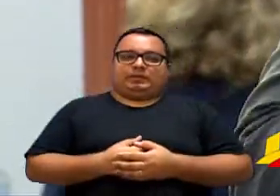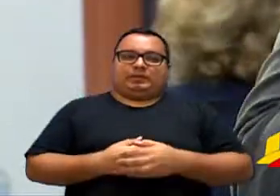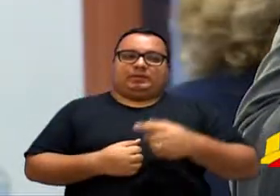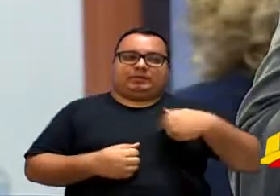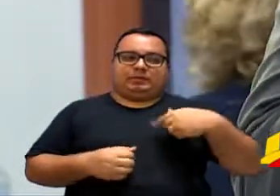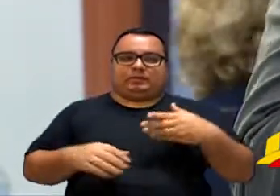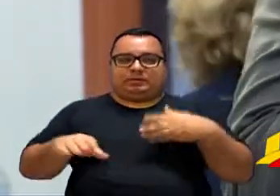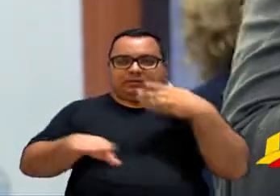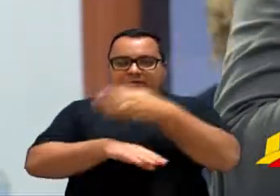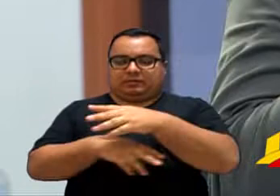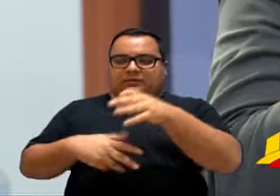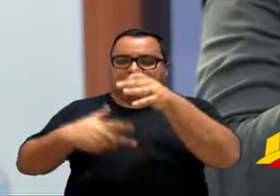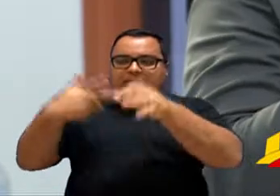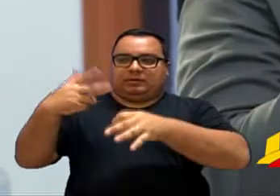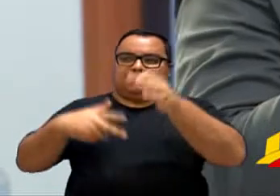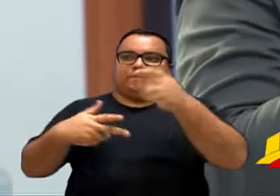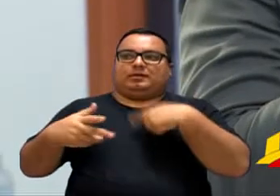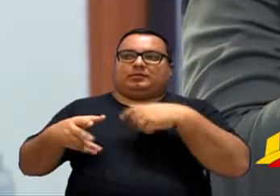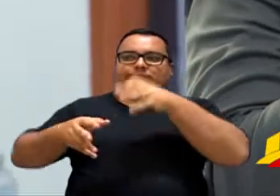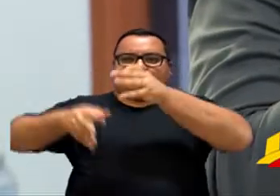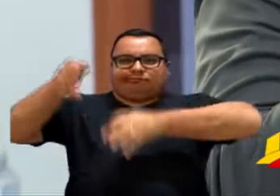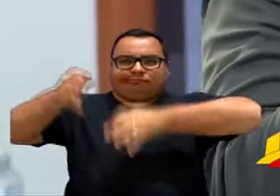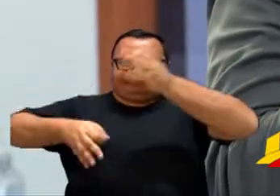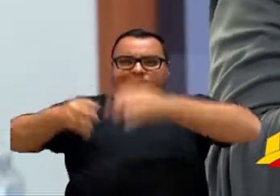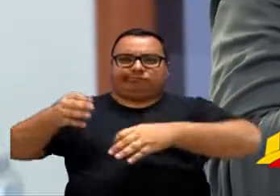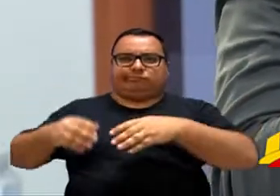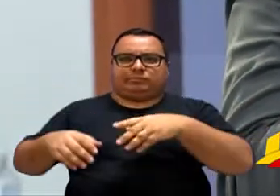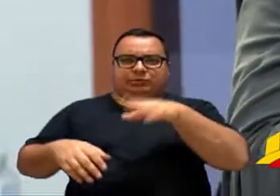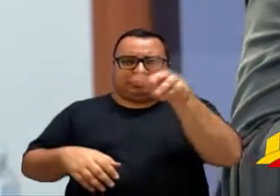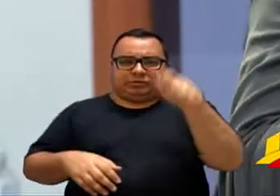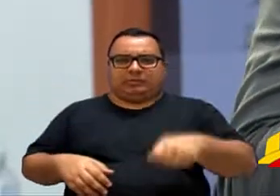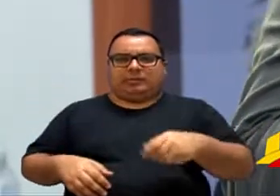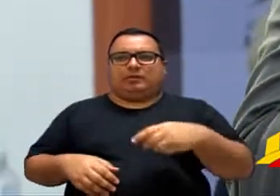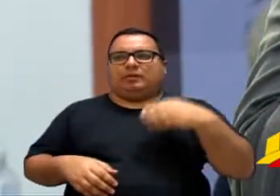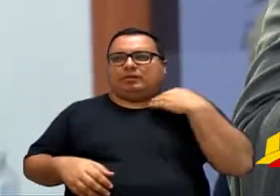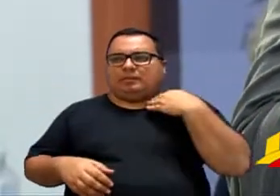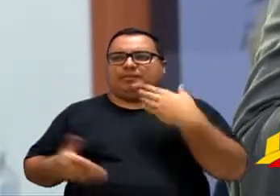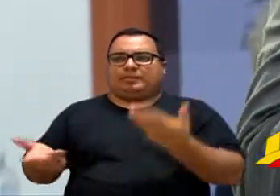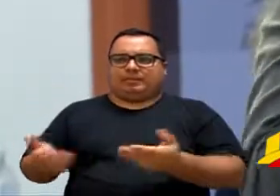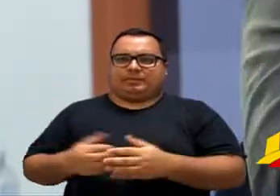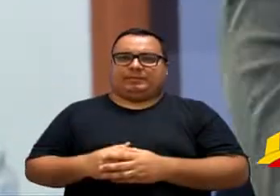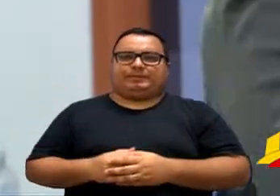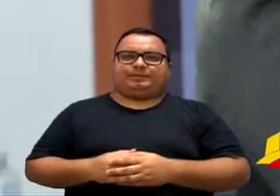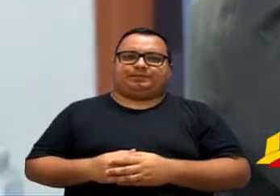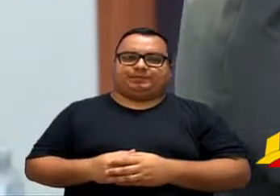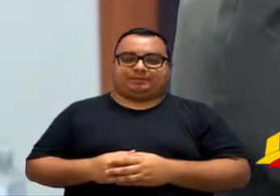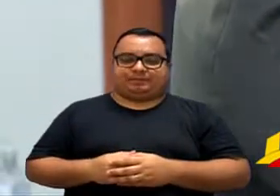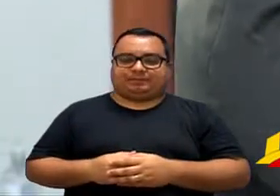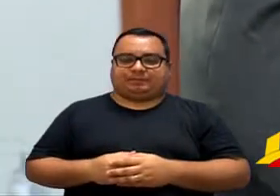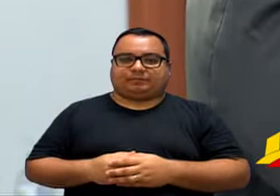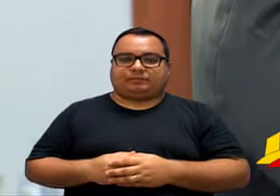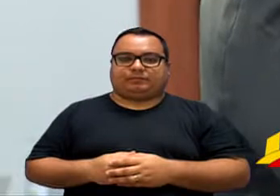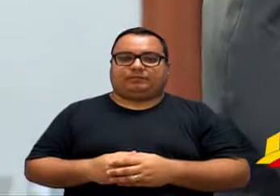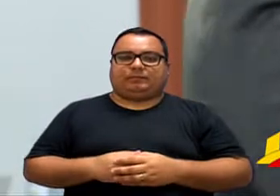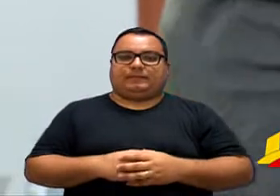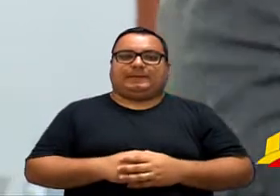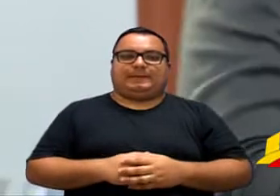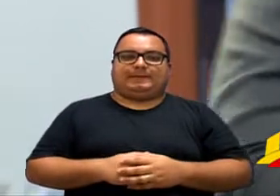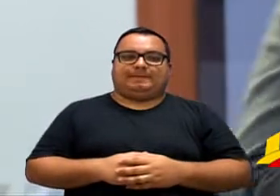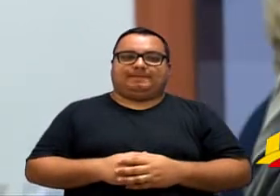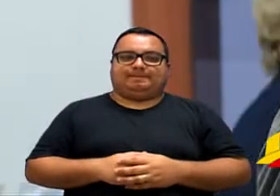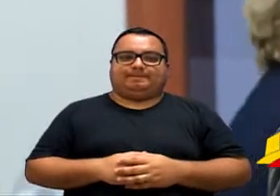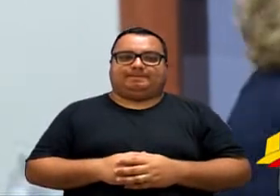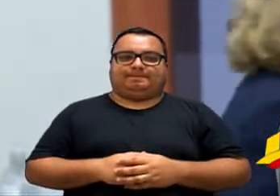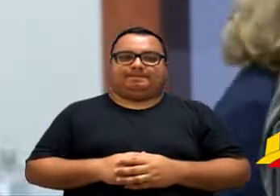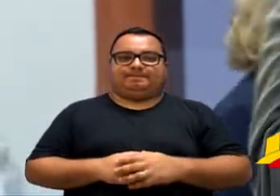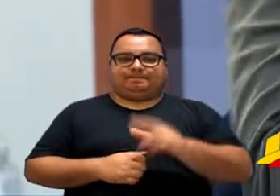entrar judicialmente acho que o Chico do lado do Lago Cláudio é do tempo do Cláudio aqui do tempo do Martinez Chico do